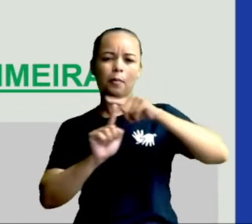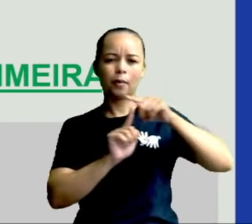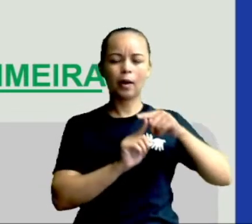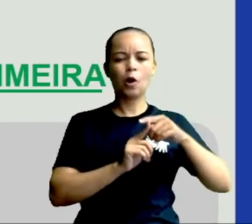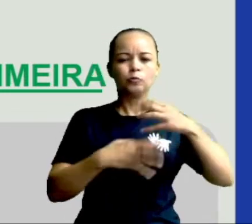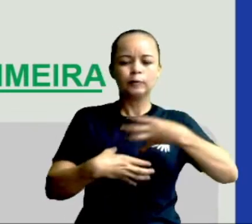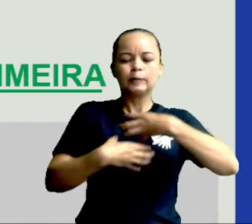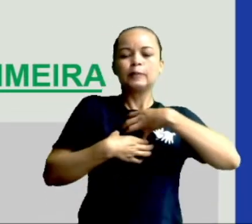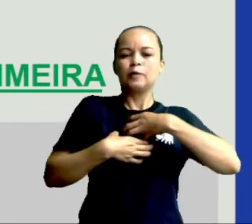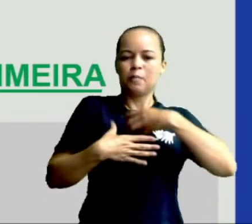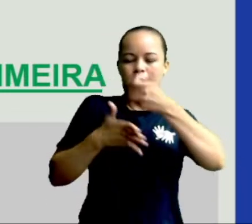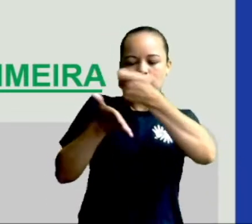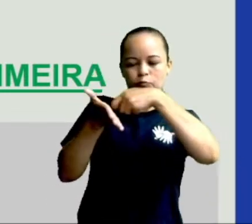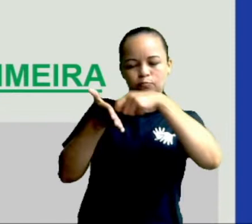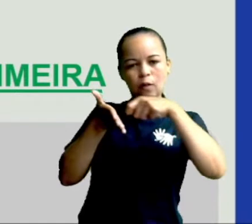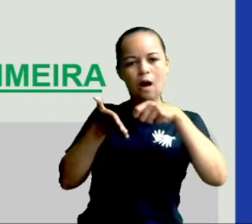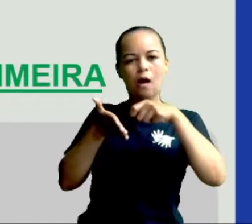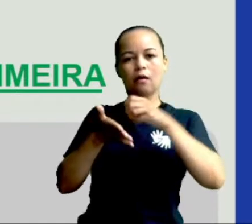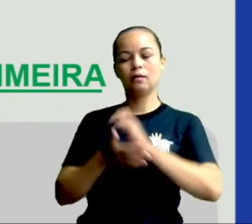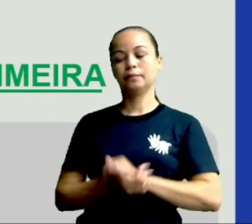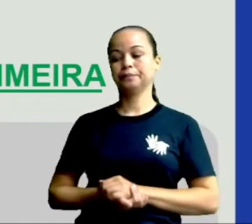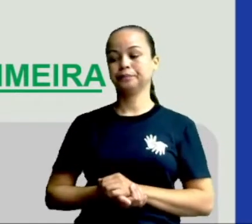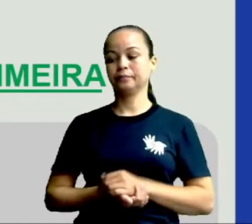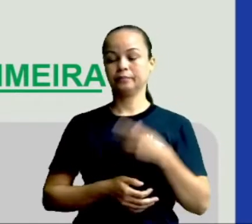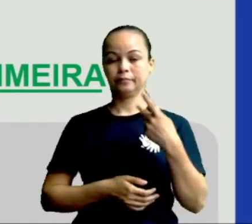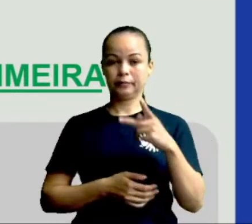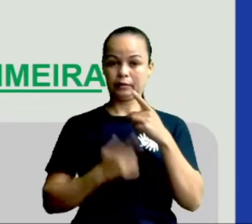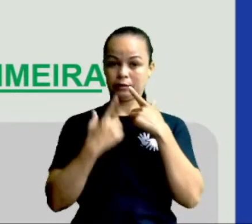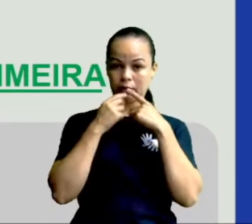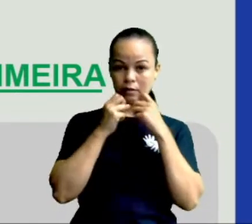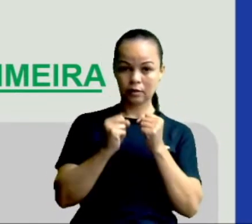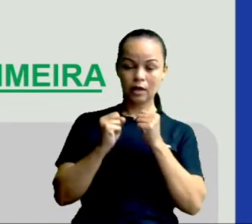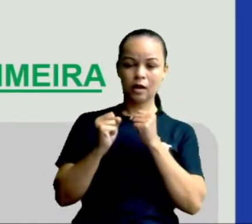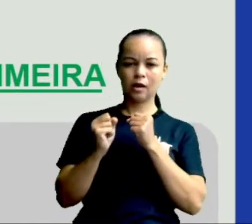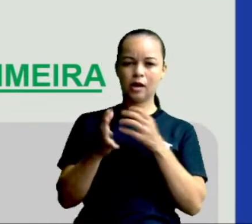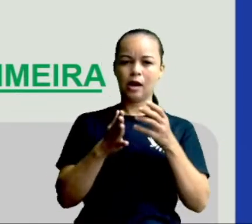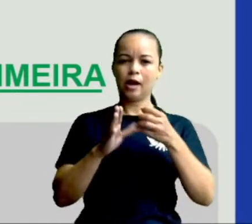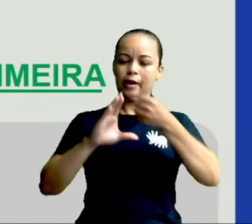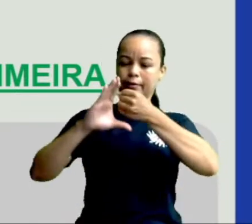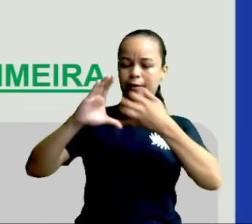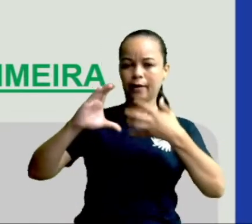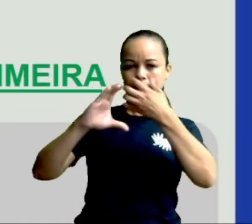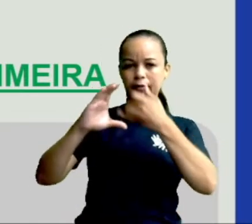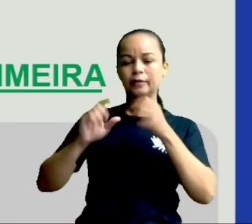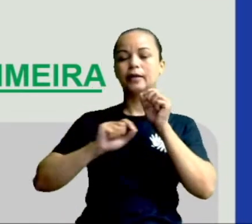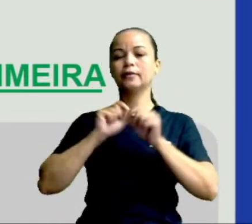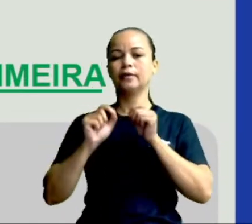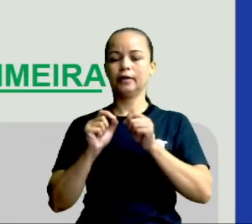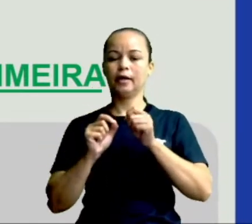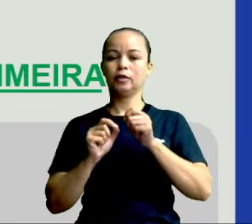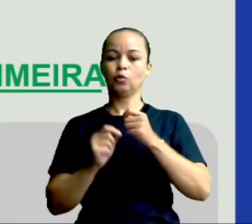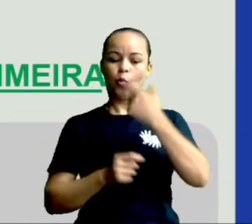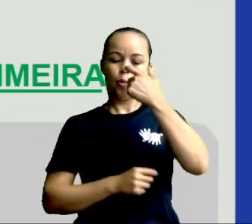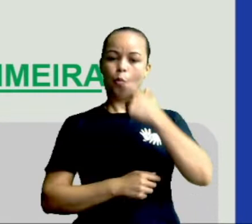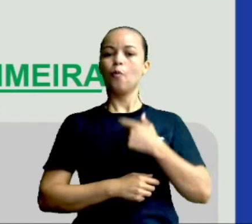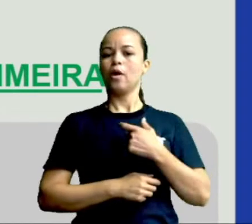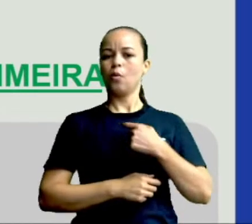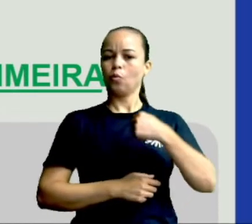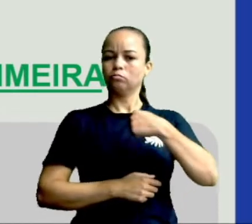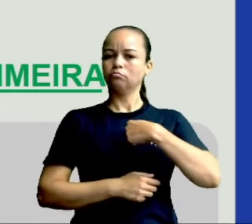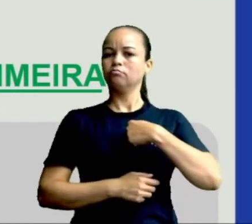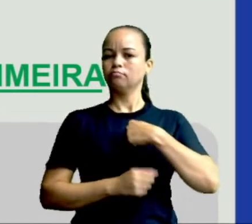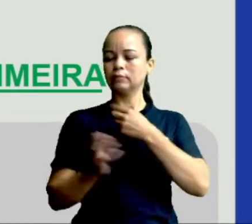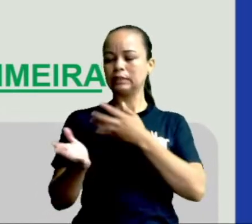autor. E essa função da linguagem, ela é muito caracterizada pelo uso do eu. Ou seja,